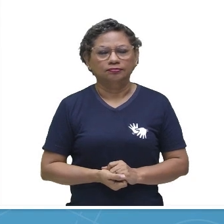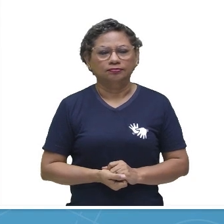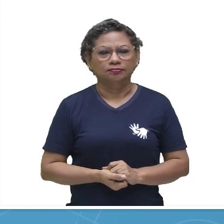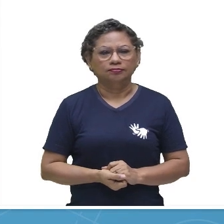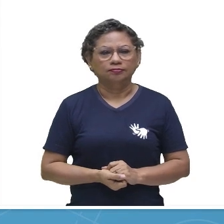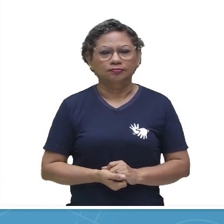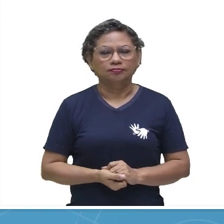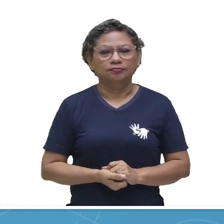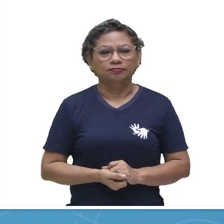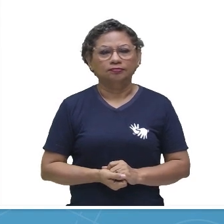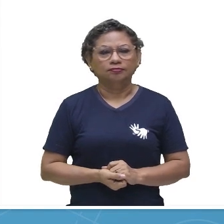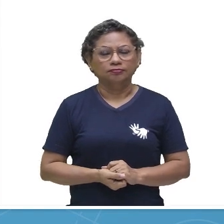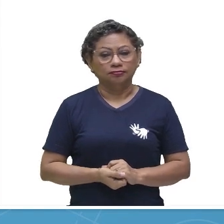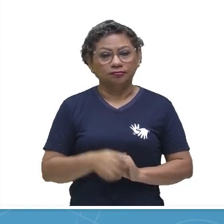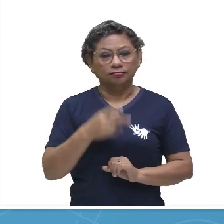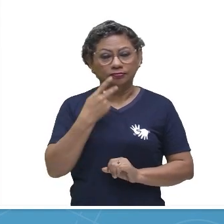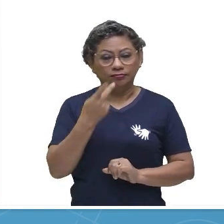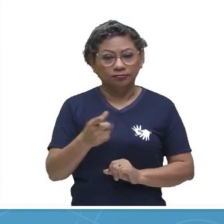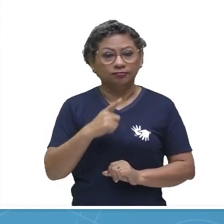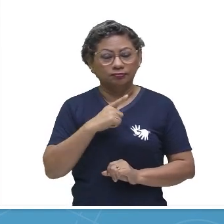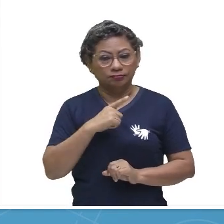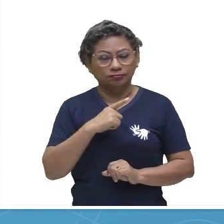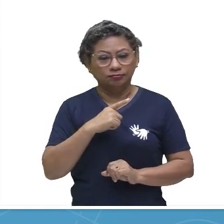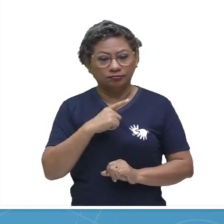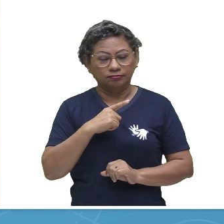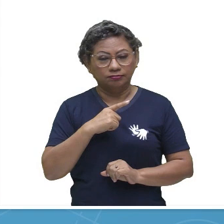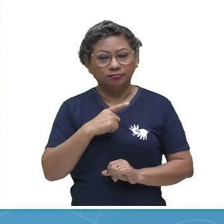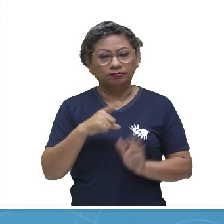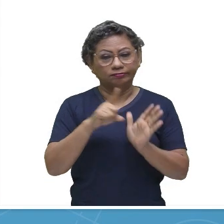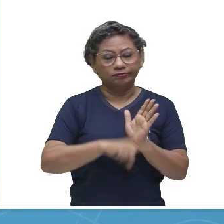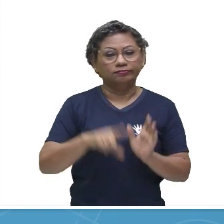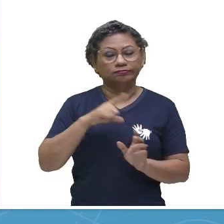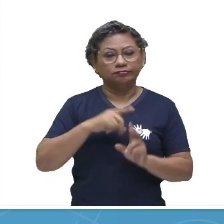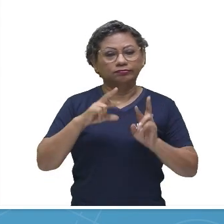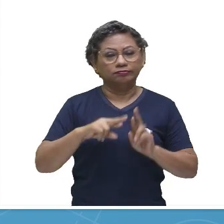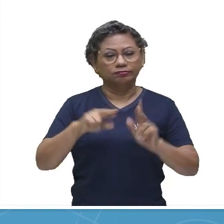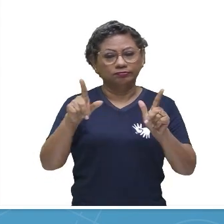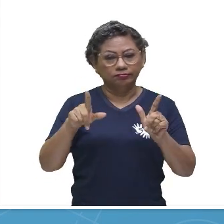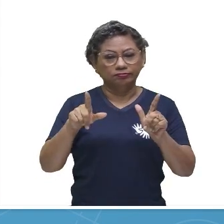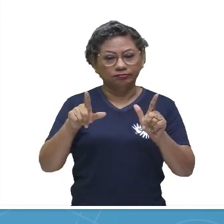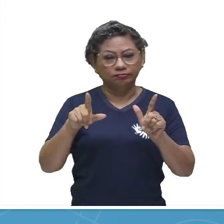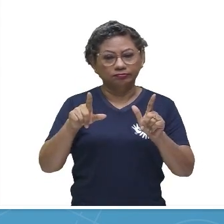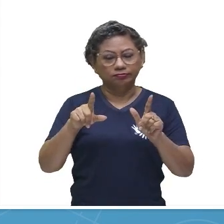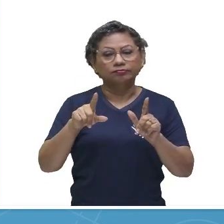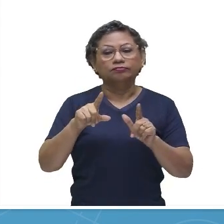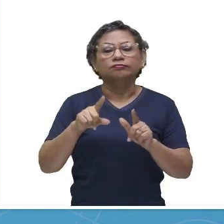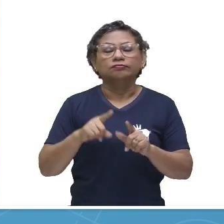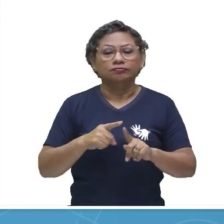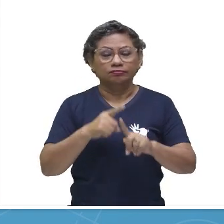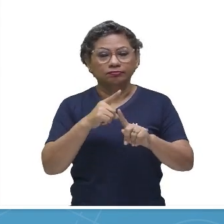Na subtração, resta ou diferença. Na multiplicação, produto. Na